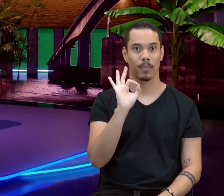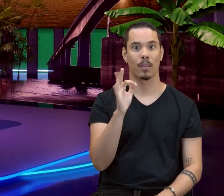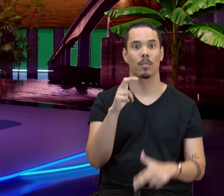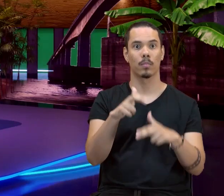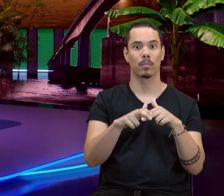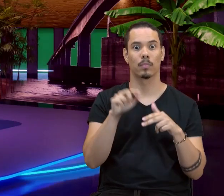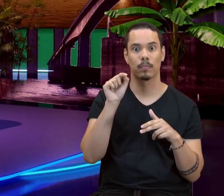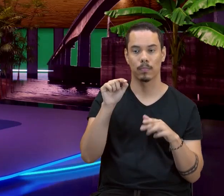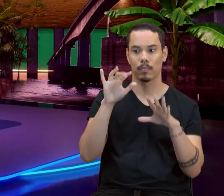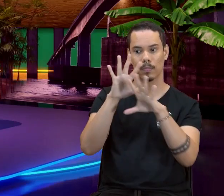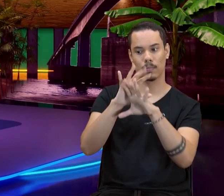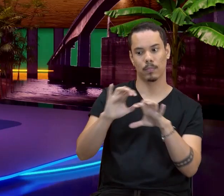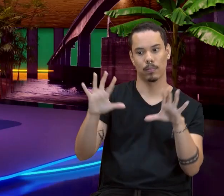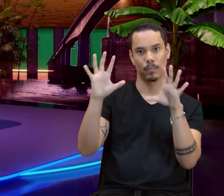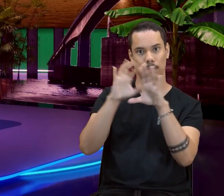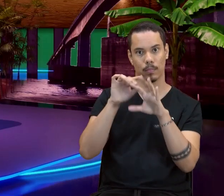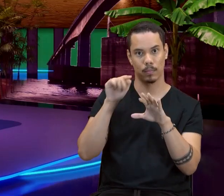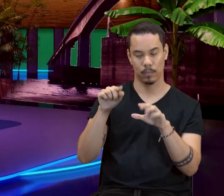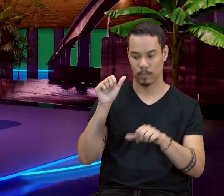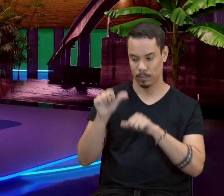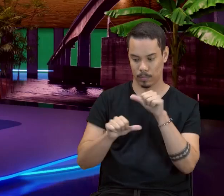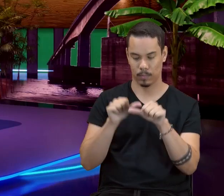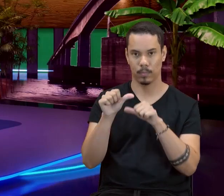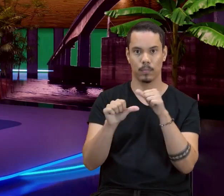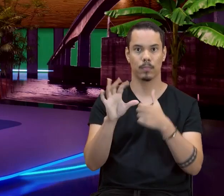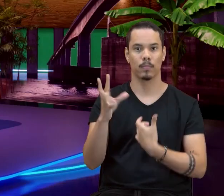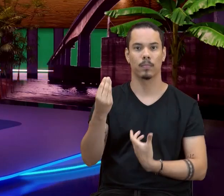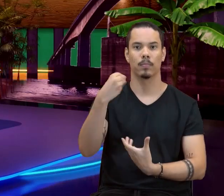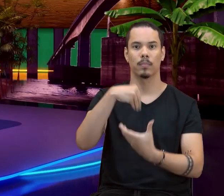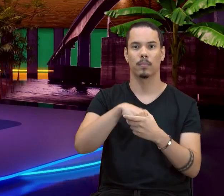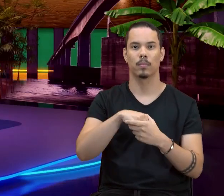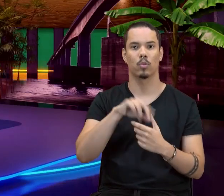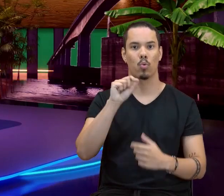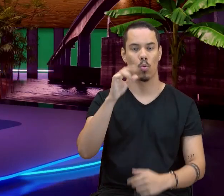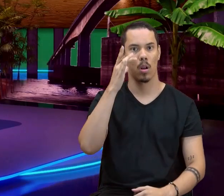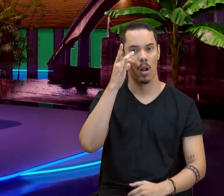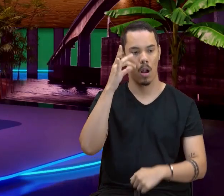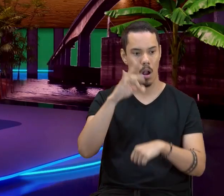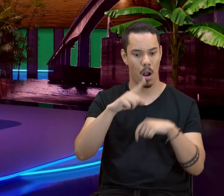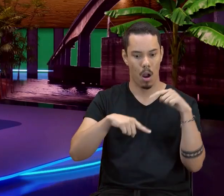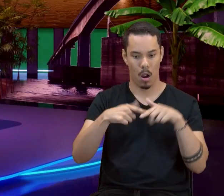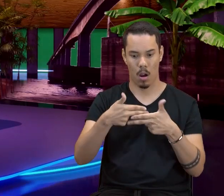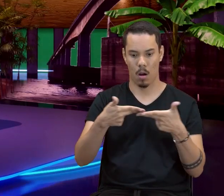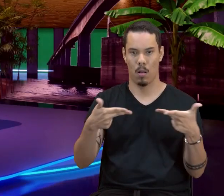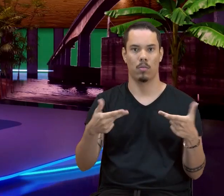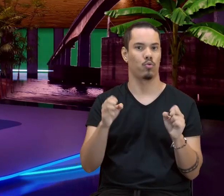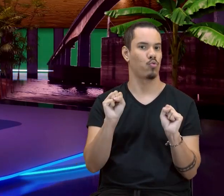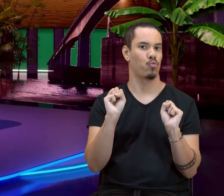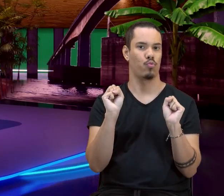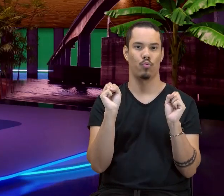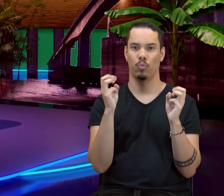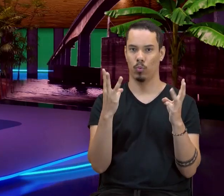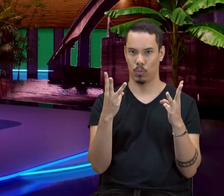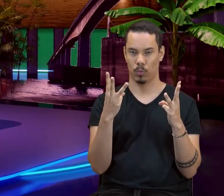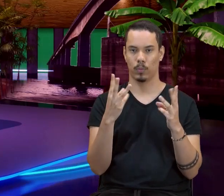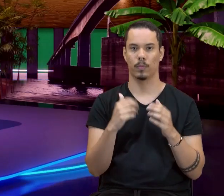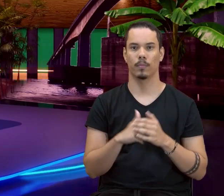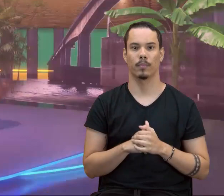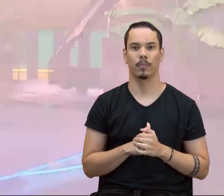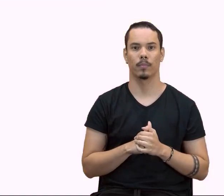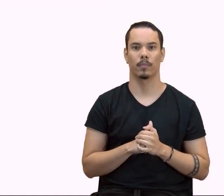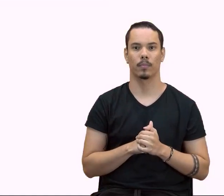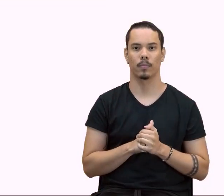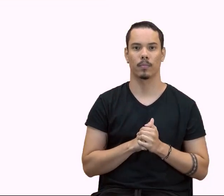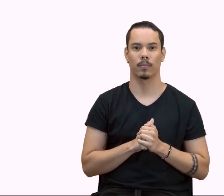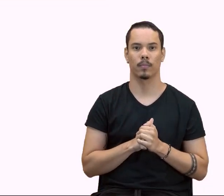essa transformação Muito se bem. dá no meio físico. Esse é o meio Show físico. de bola. Beleza? Muito bem. Vamos lá. Vamos lá,